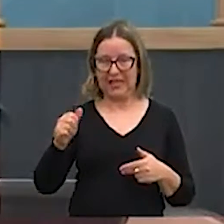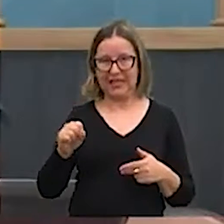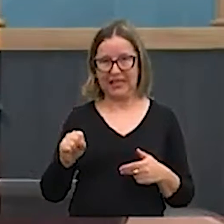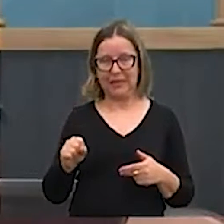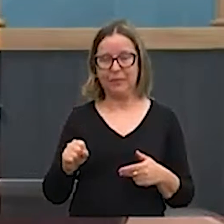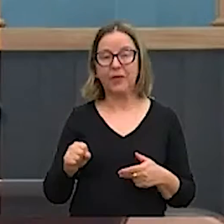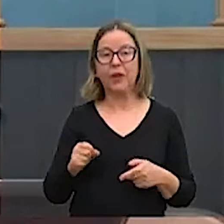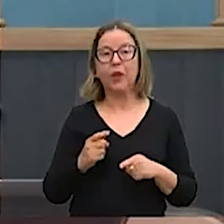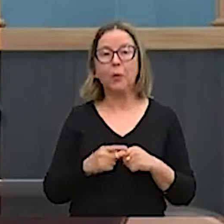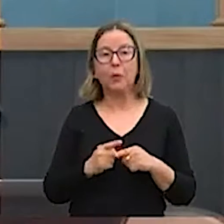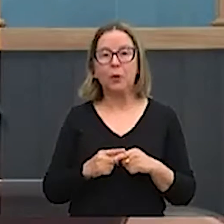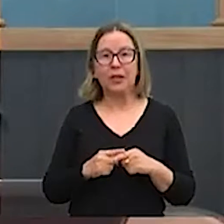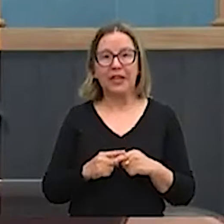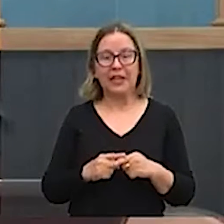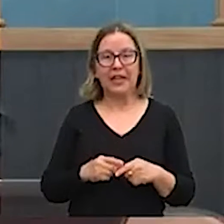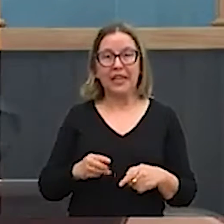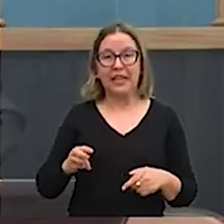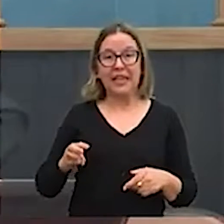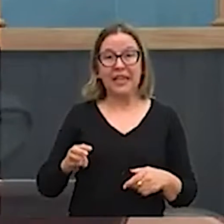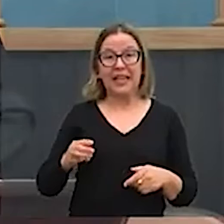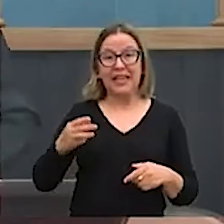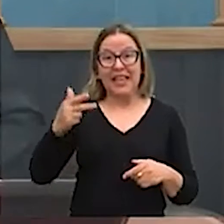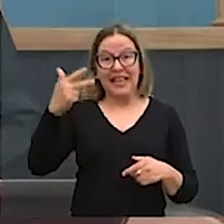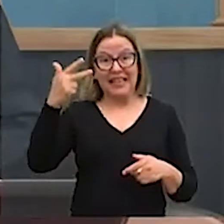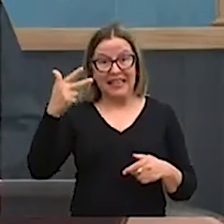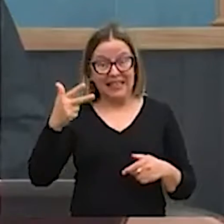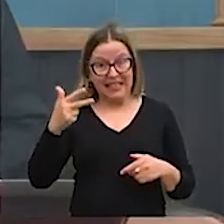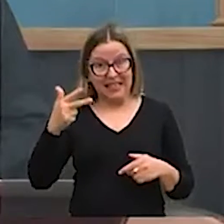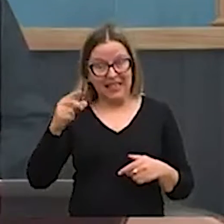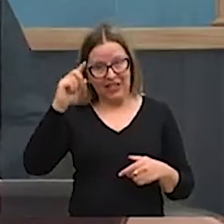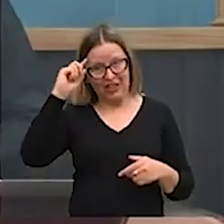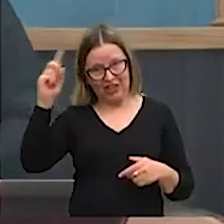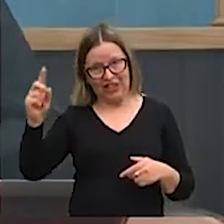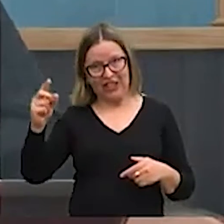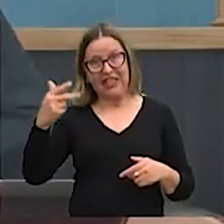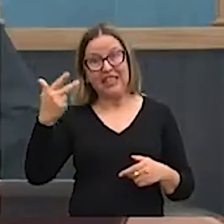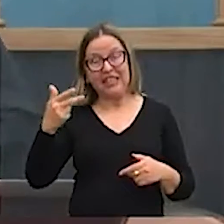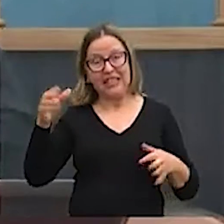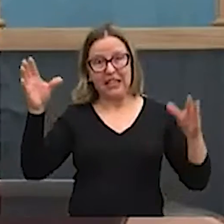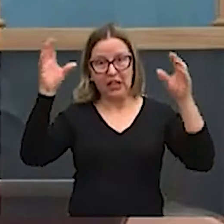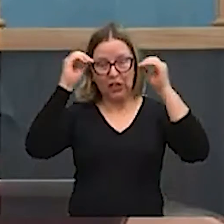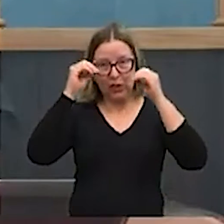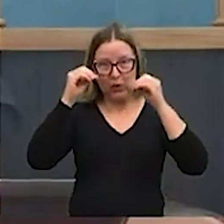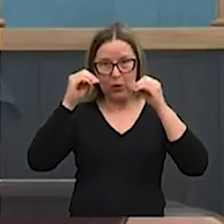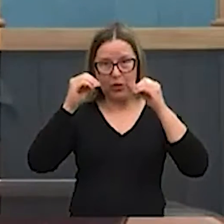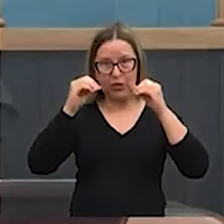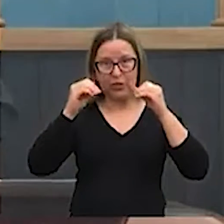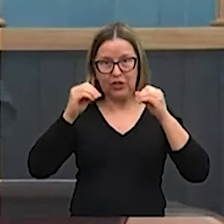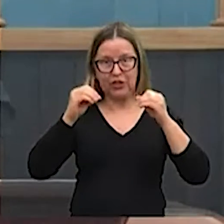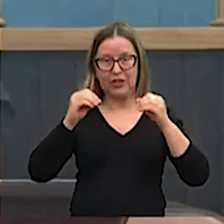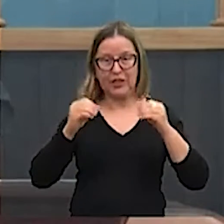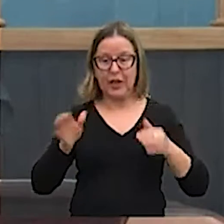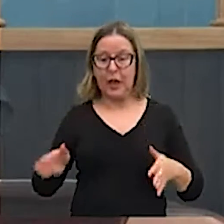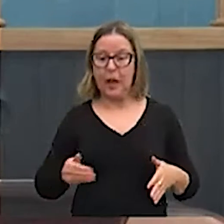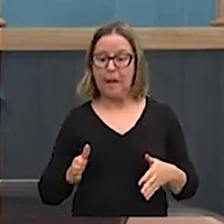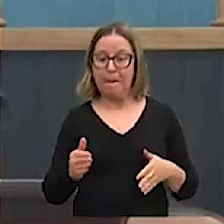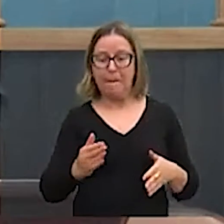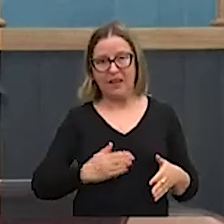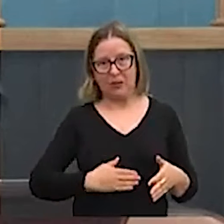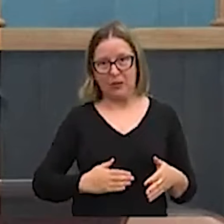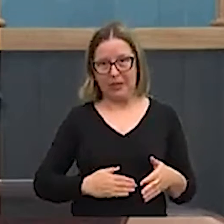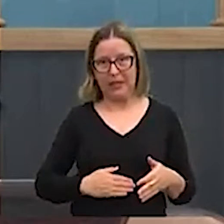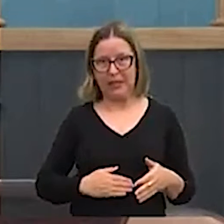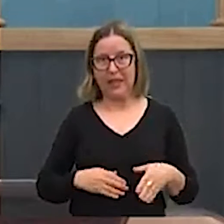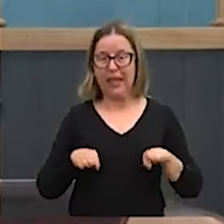3 dias e 3 noites no ventre do peixe, assim o Filho do Homem estará no ventre da